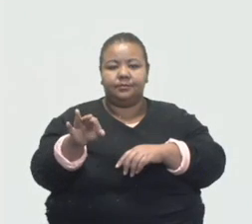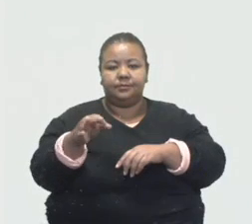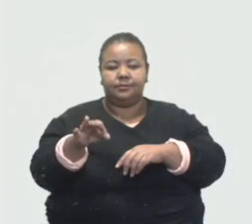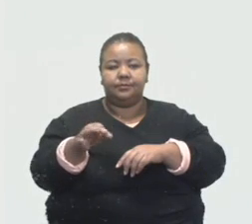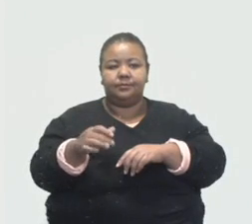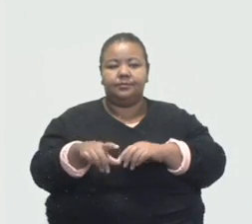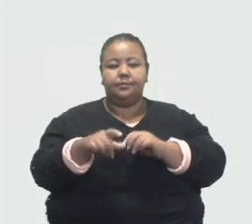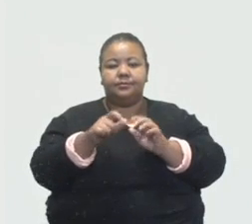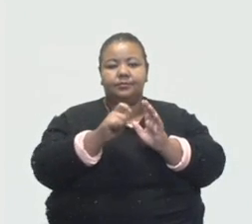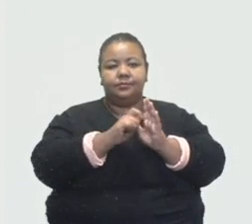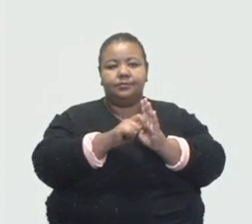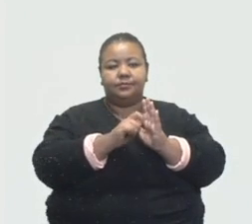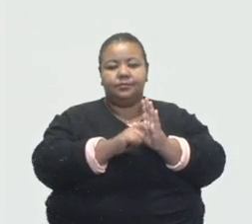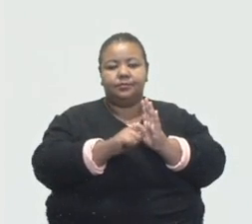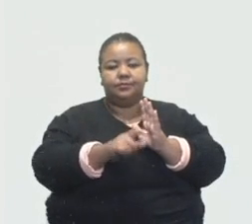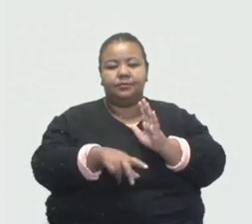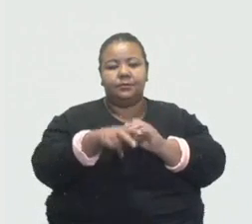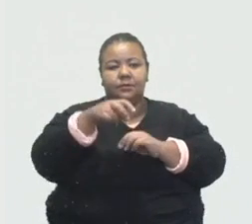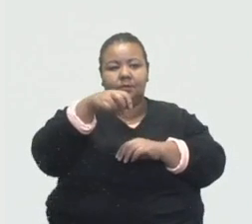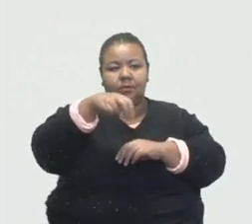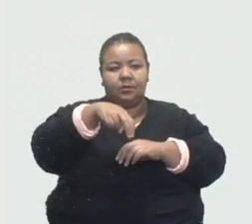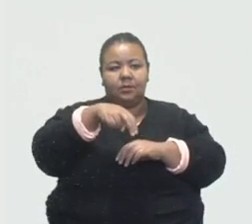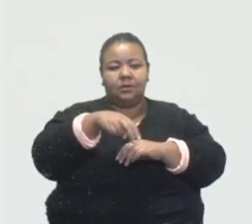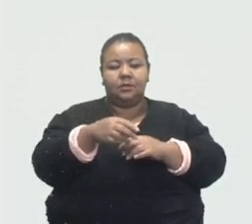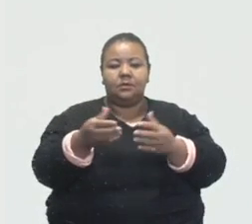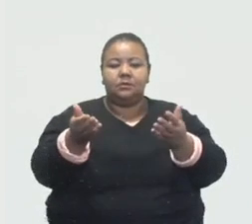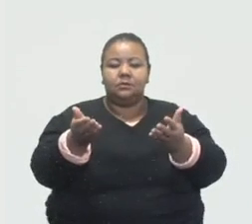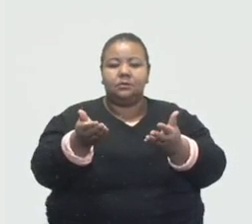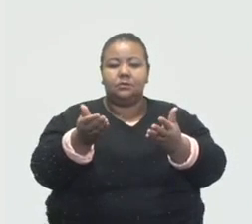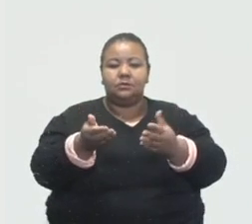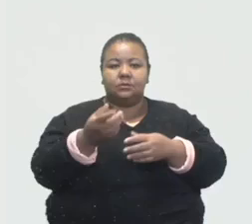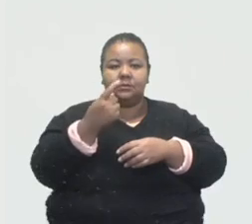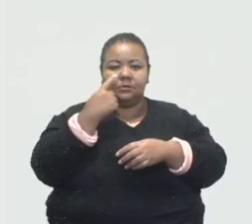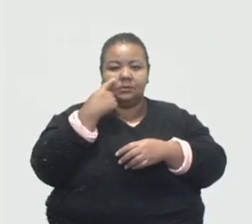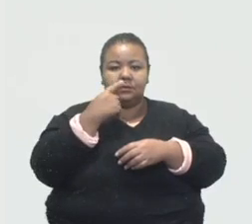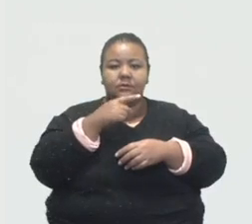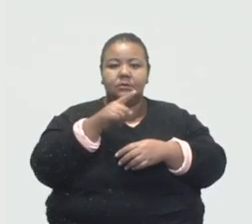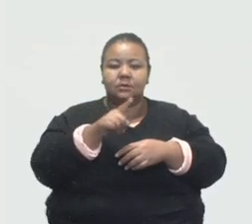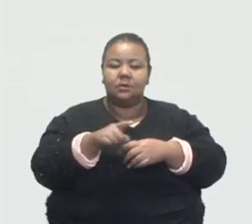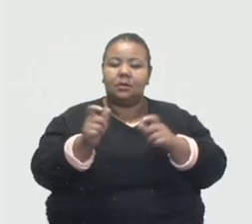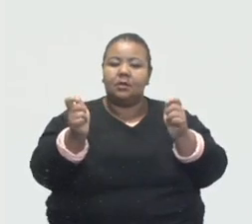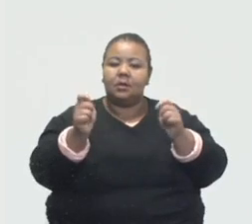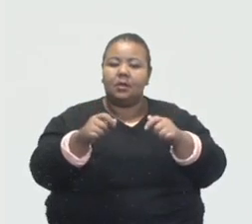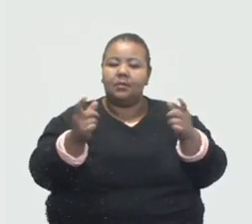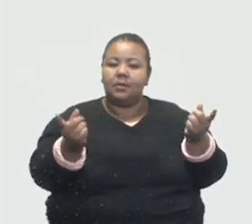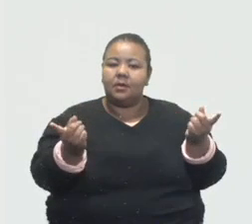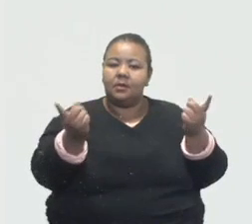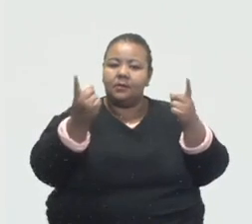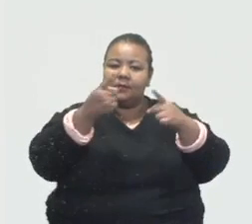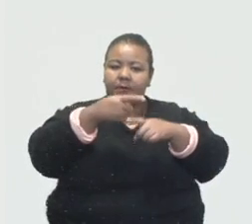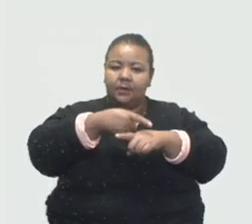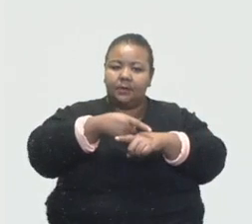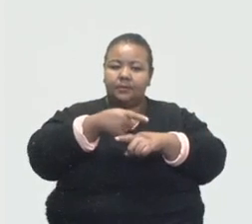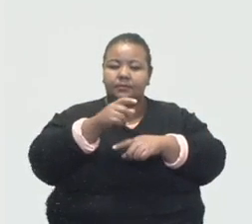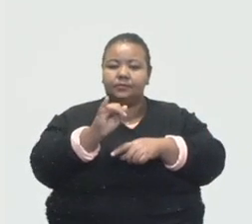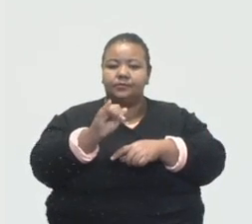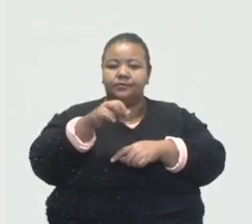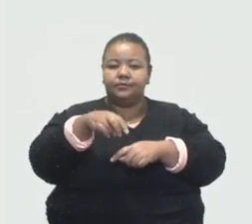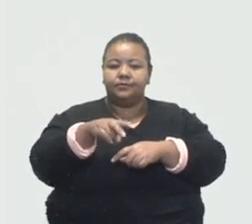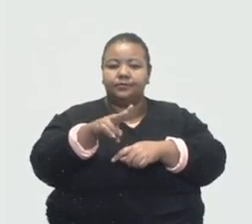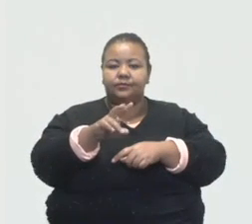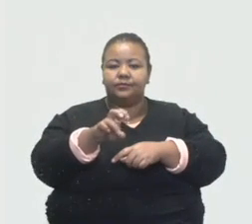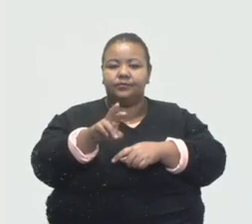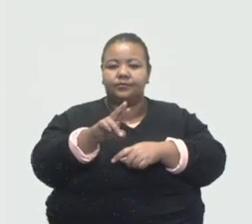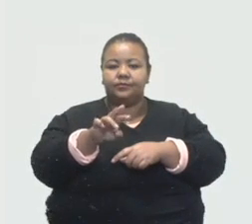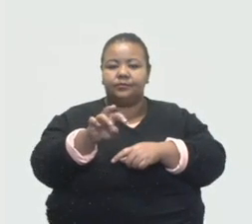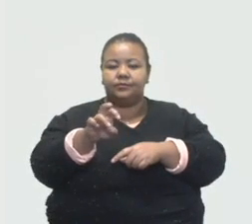escrevi a matriz M. E agora, professora? Agora a gente vai verificar se M é invertível. Para gente saber isso, a gente verifica o